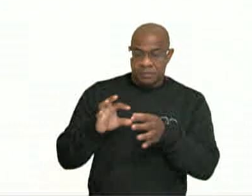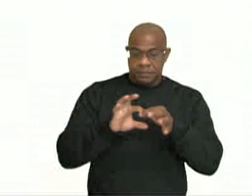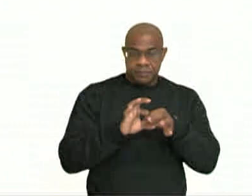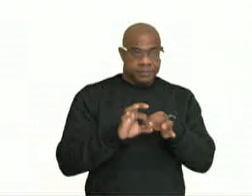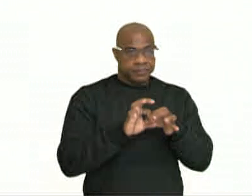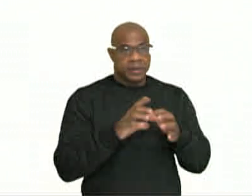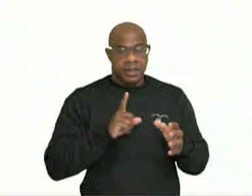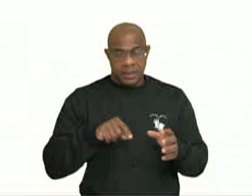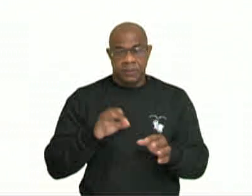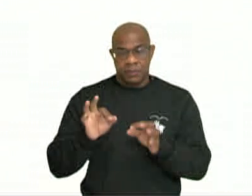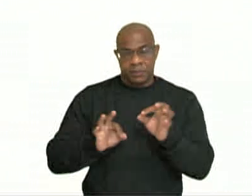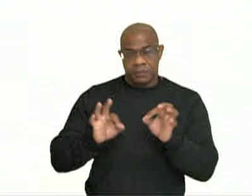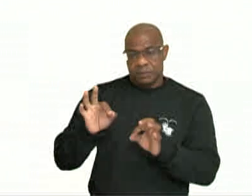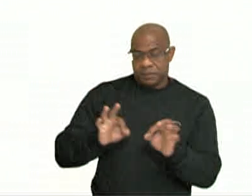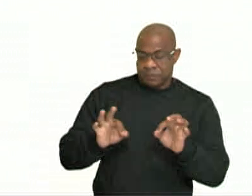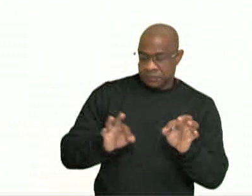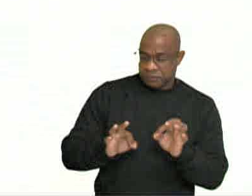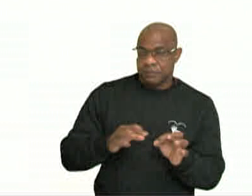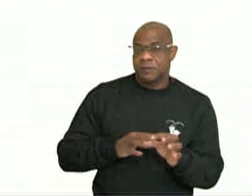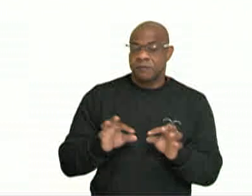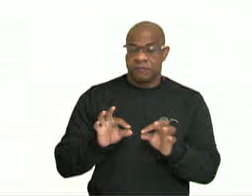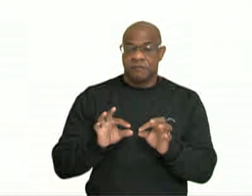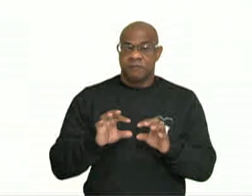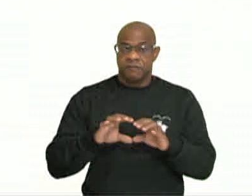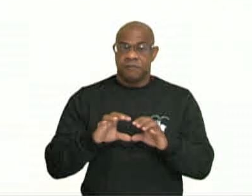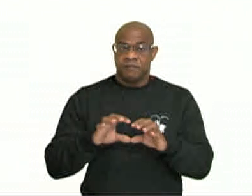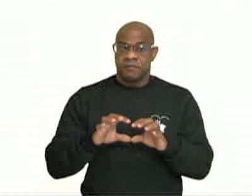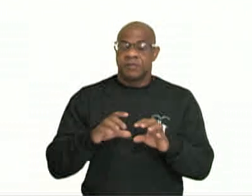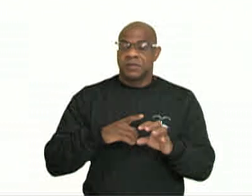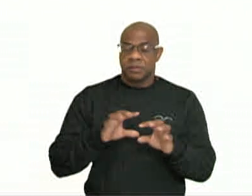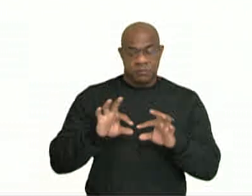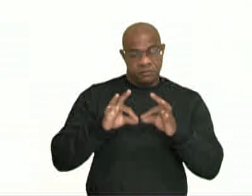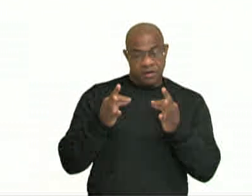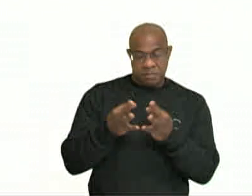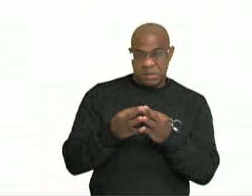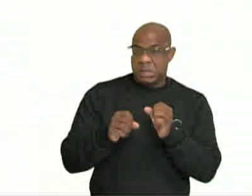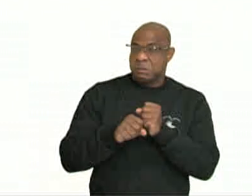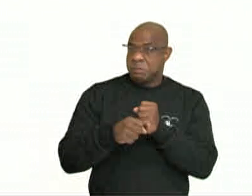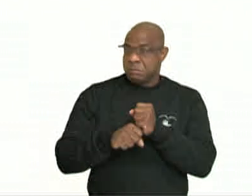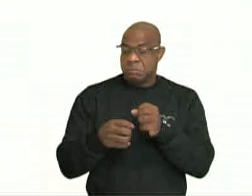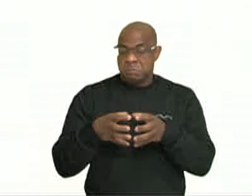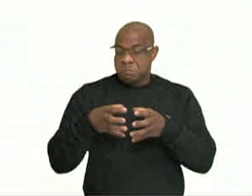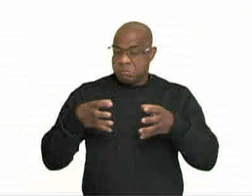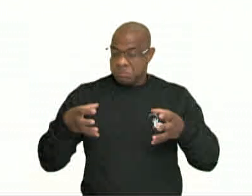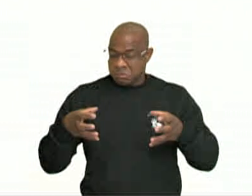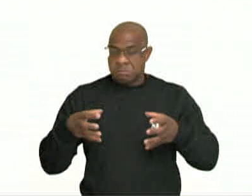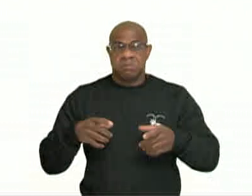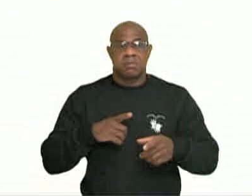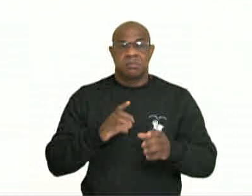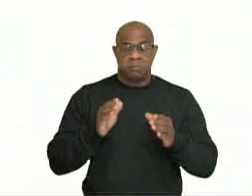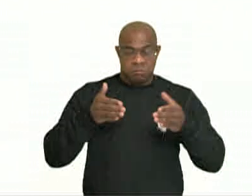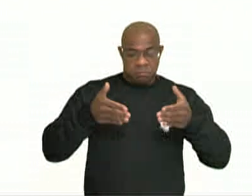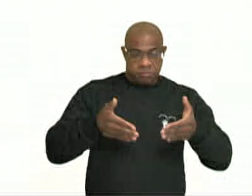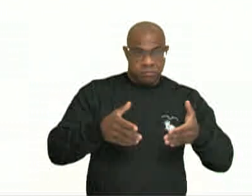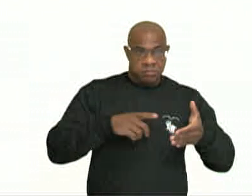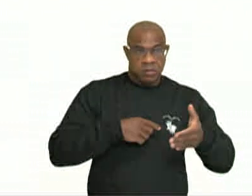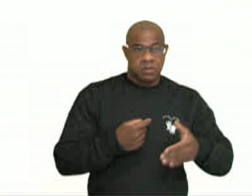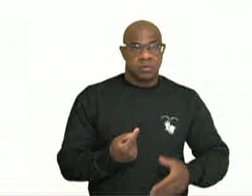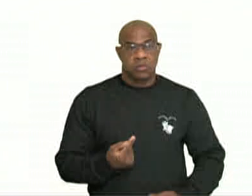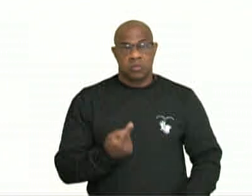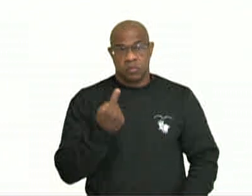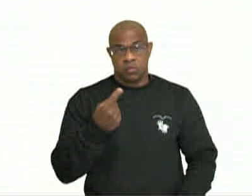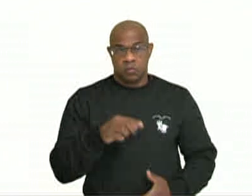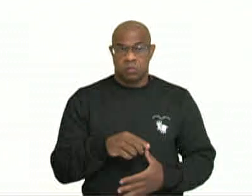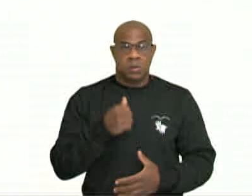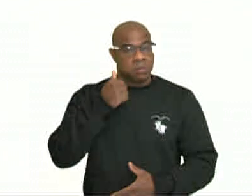parentesco eram organizadas numa espécie de família extensa, então havia uma espécie de uma família grande, né, centralizada num patriarca ou